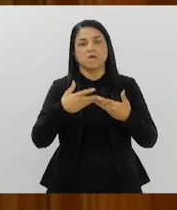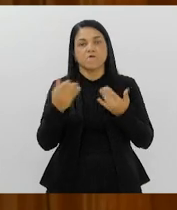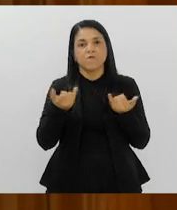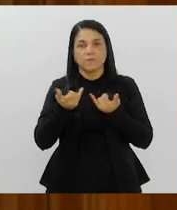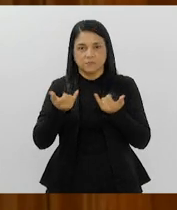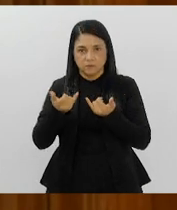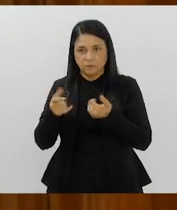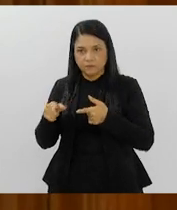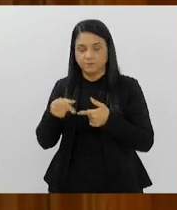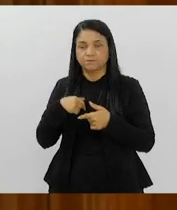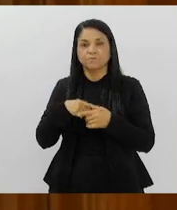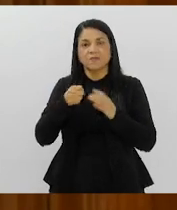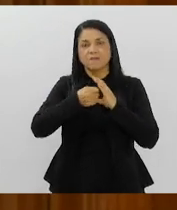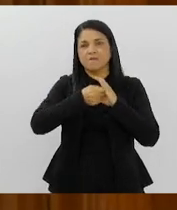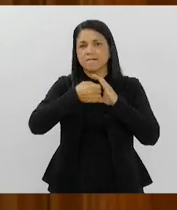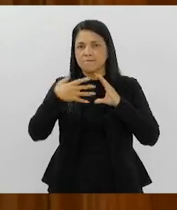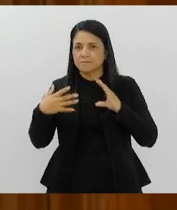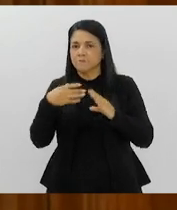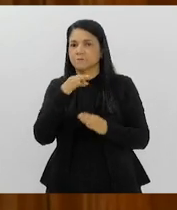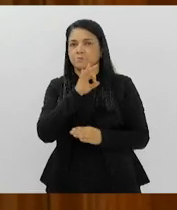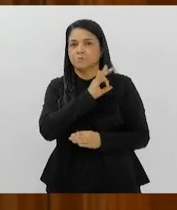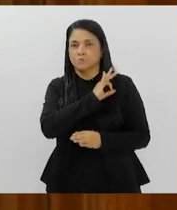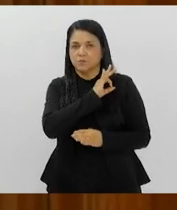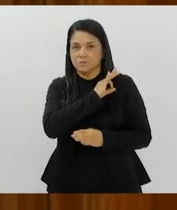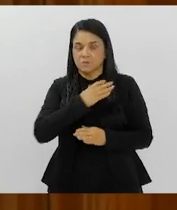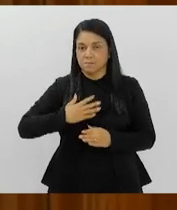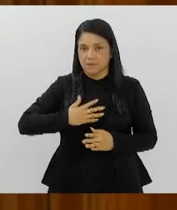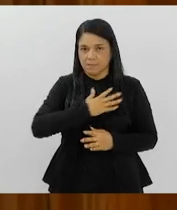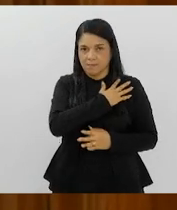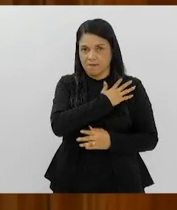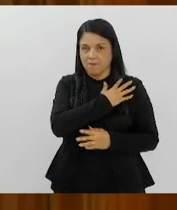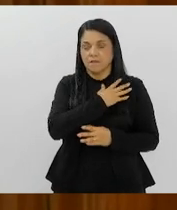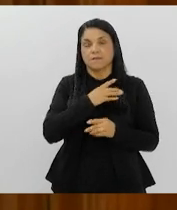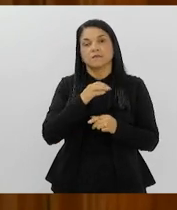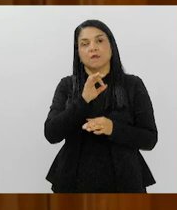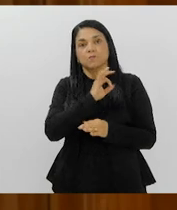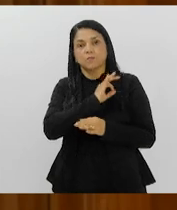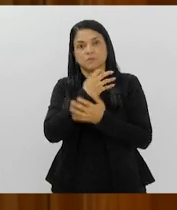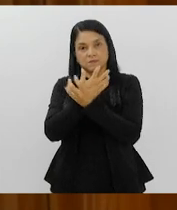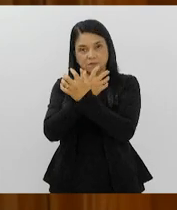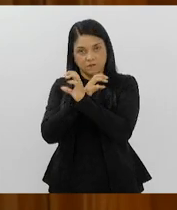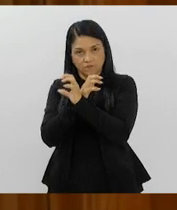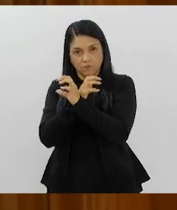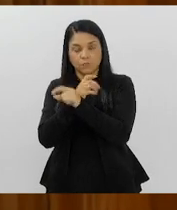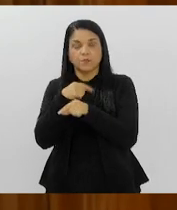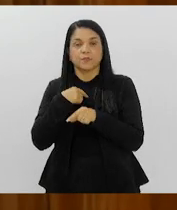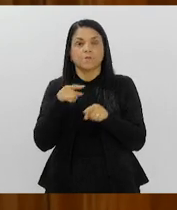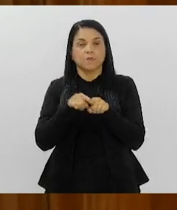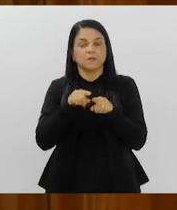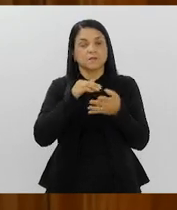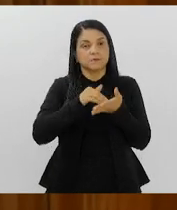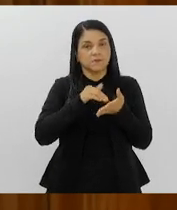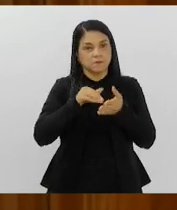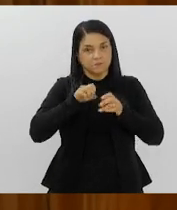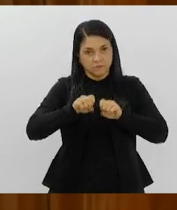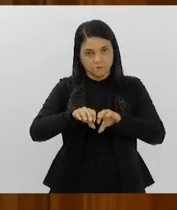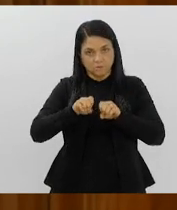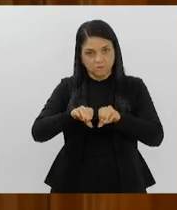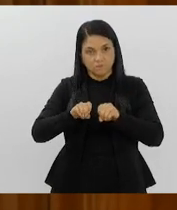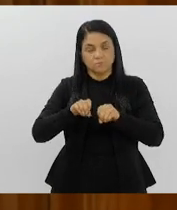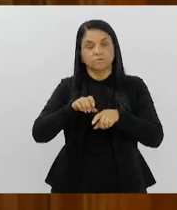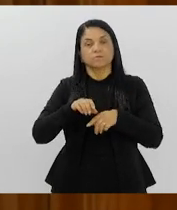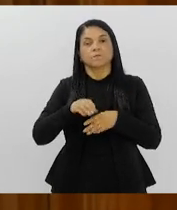a característica da Polícia Militar, né, da Polícia Civil e da Educação, da Secretaria de Estado de